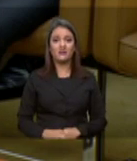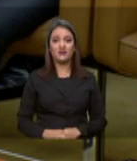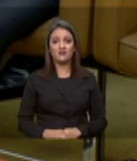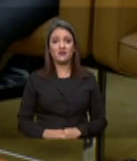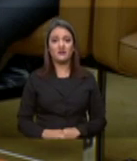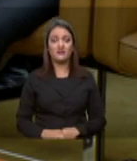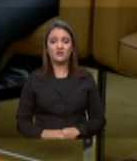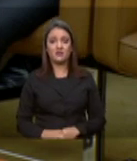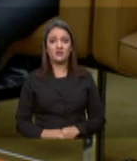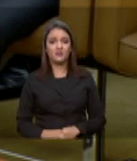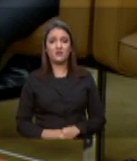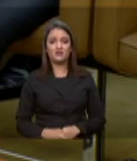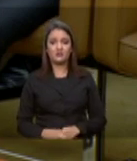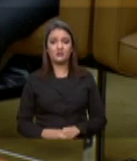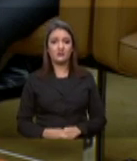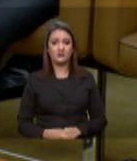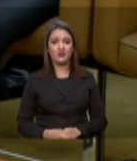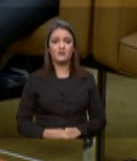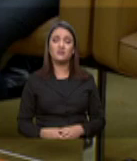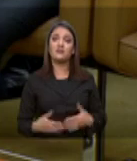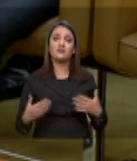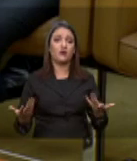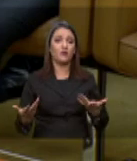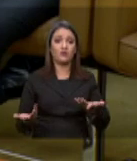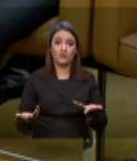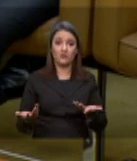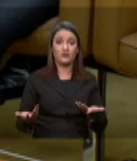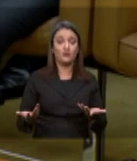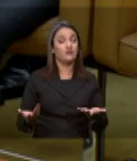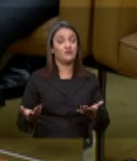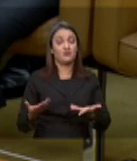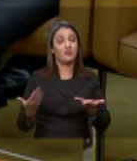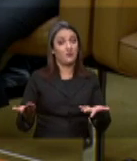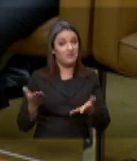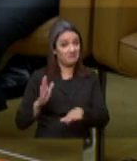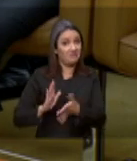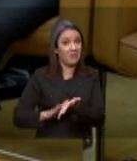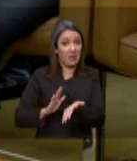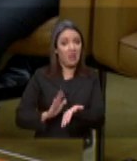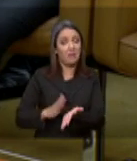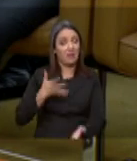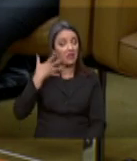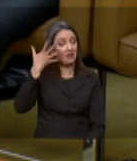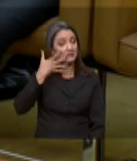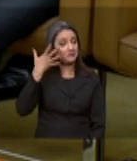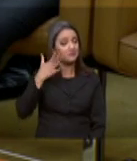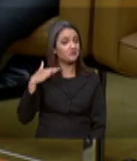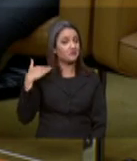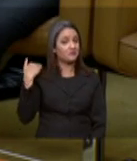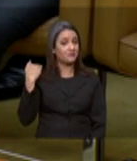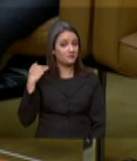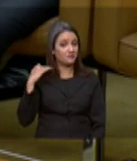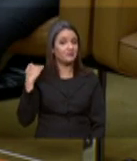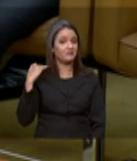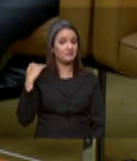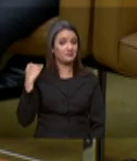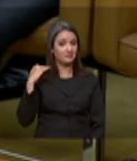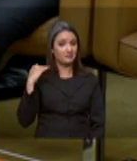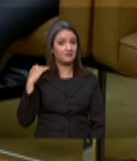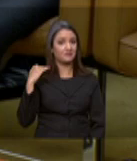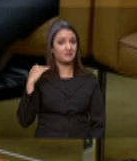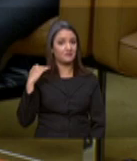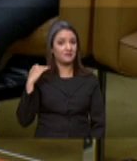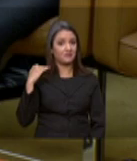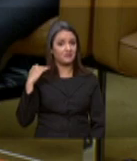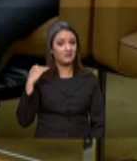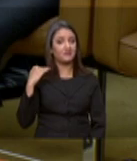elogiar muito toda a fala da ministra Carmen Lúcia. E podemos,